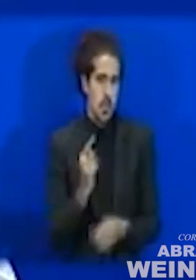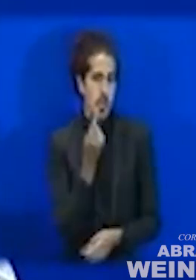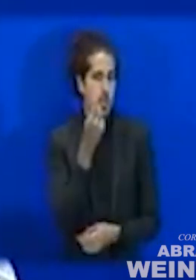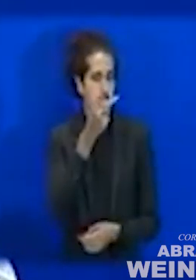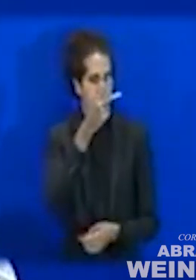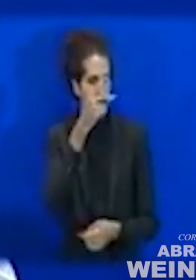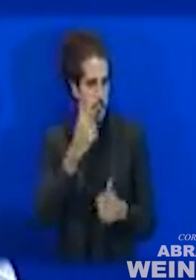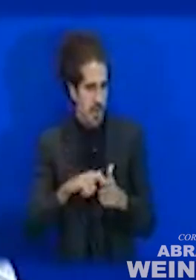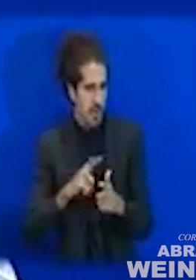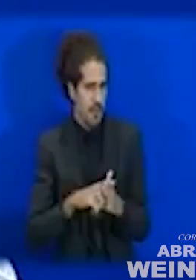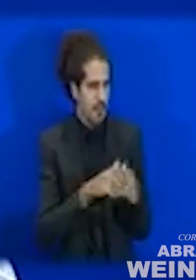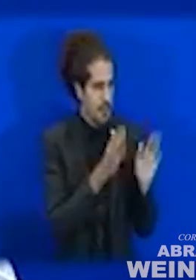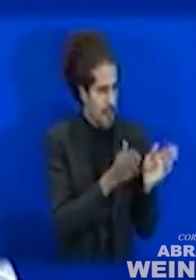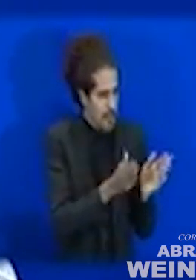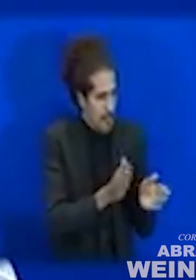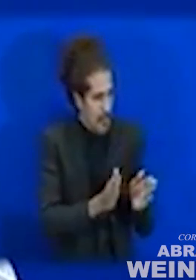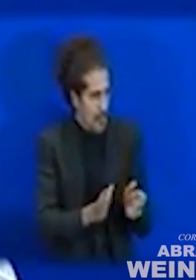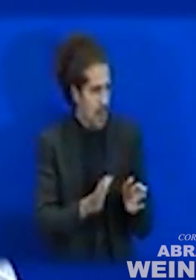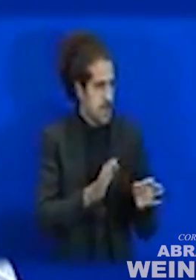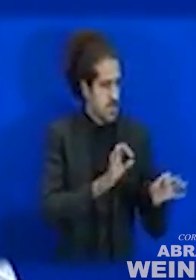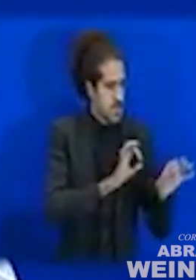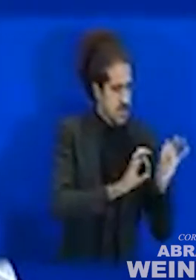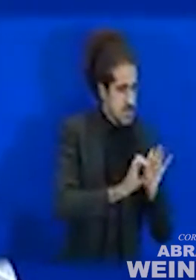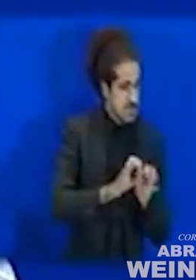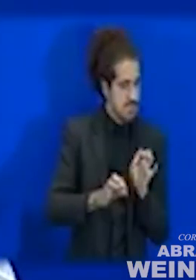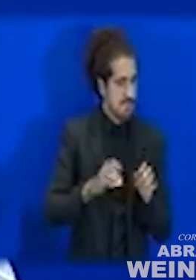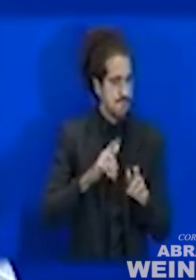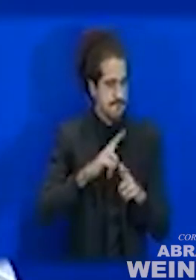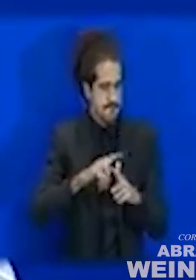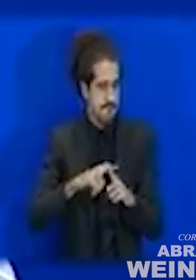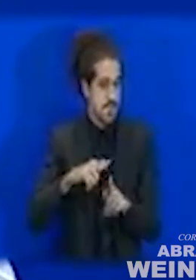premeditado. No sentido estrito da palavra,